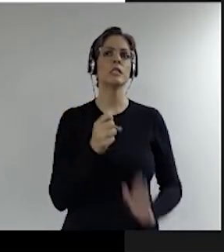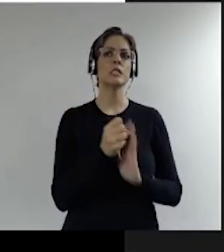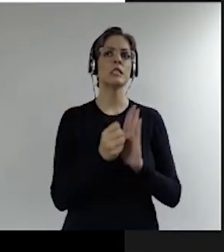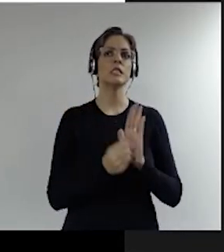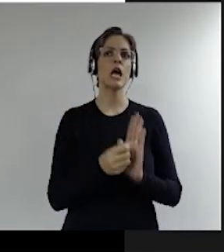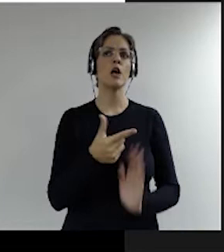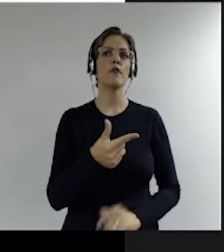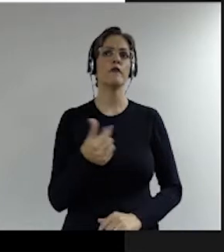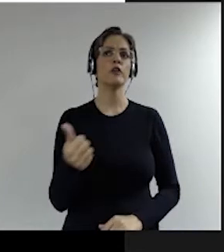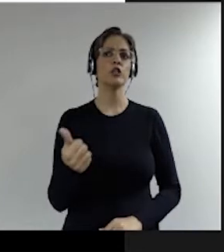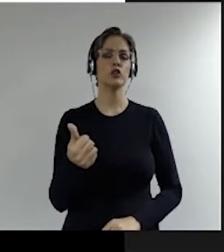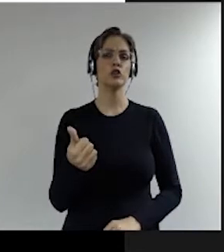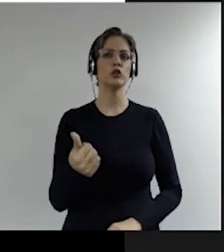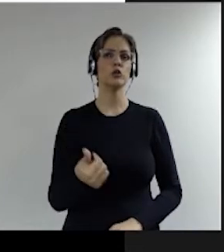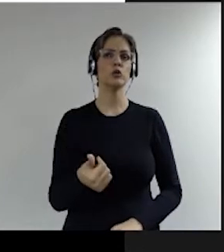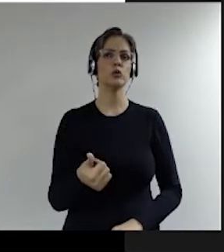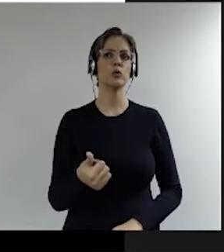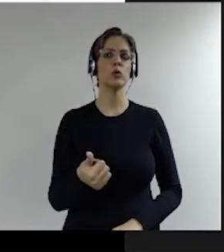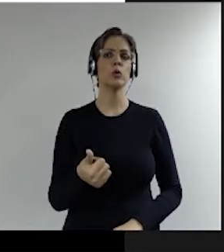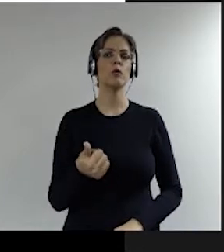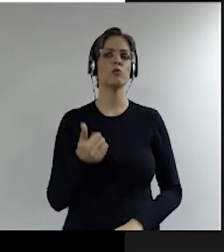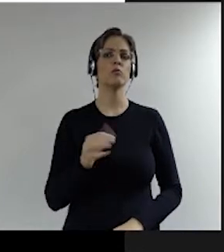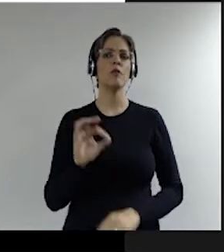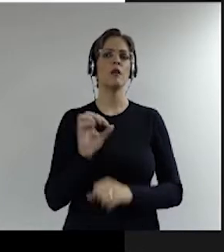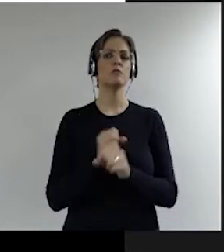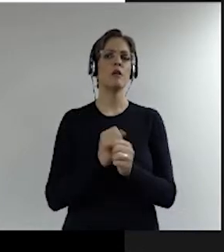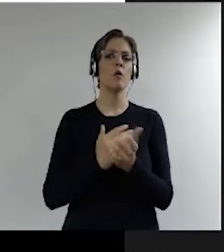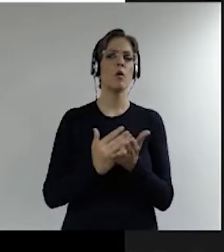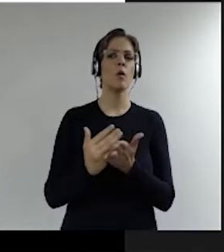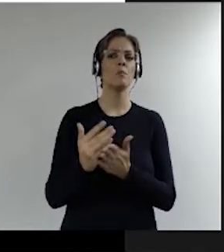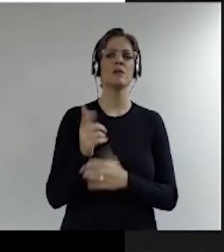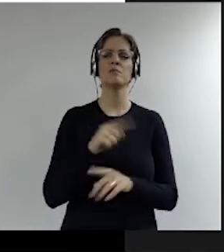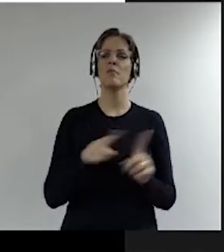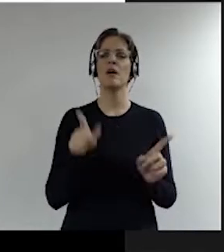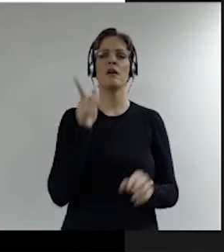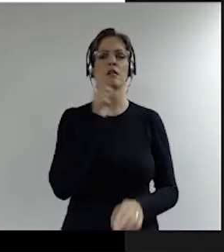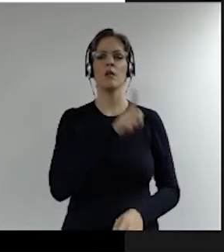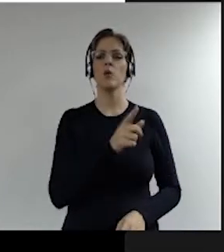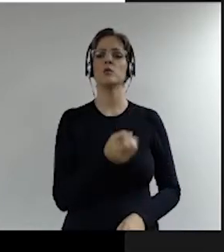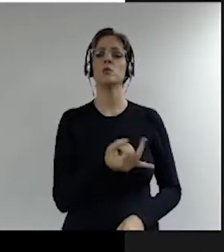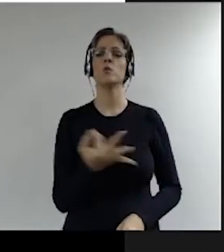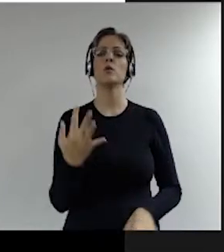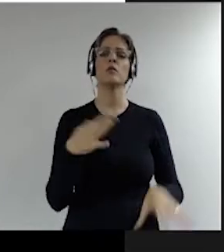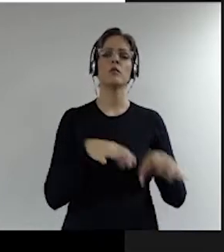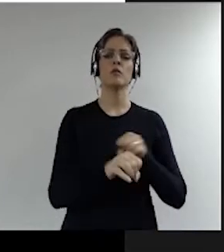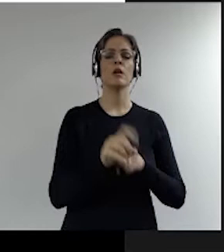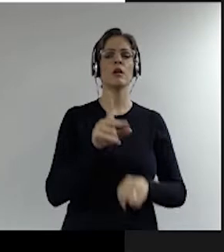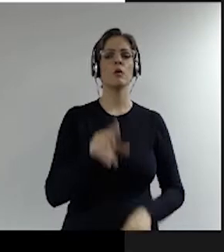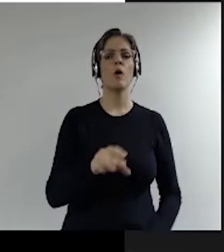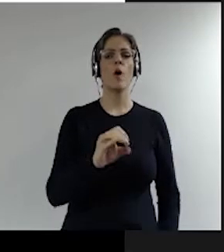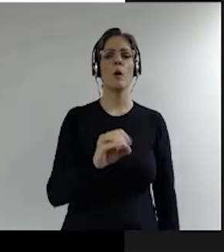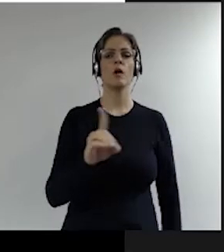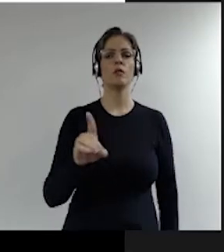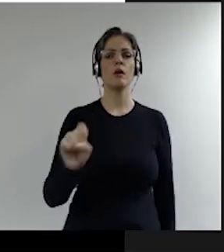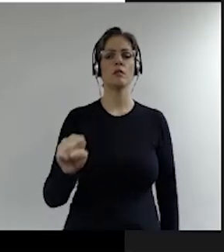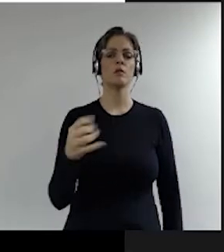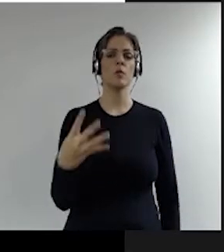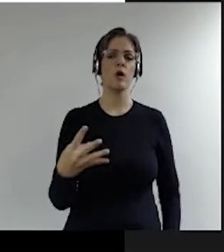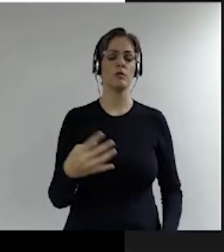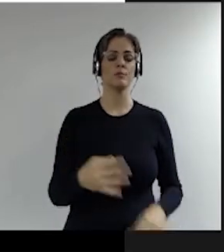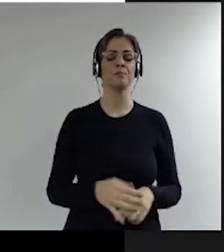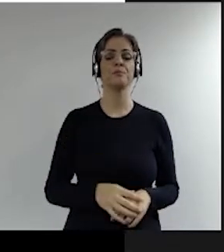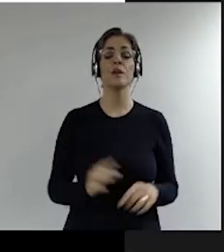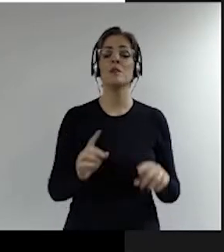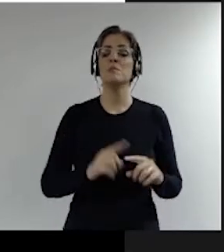XXI, e mesmo assim não conseguimos taxa de conclusão, como preconiza o ODS 4, mas as crianças não estão